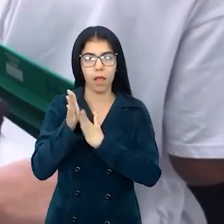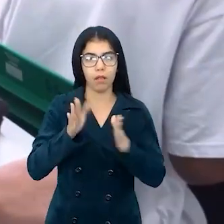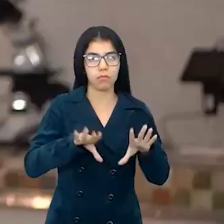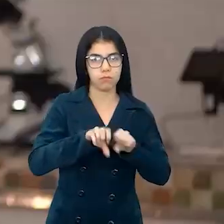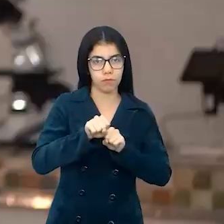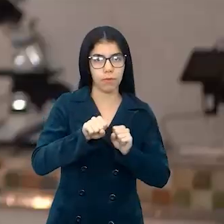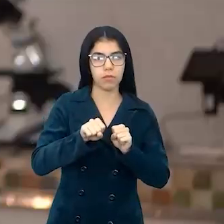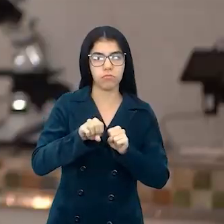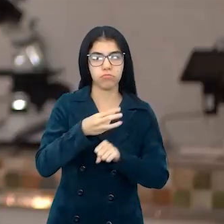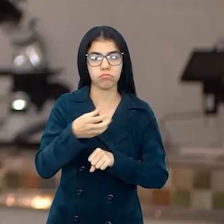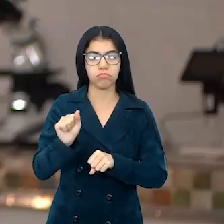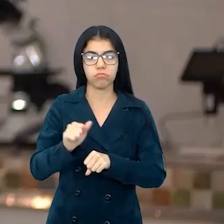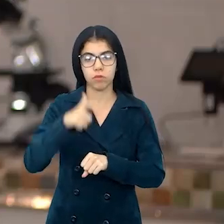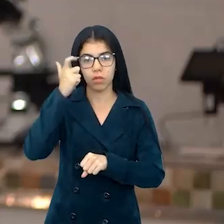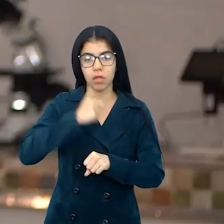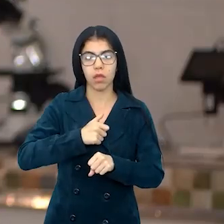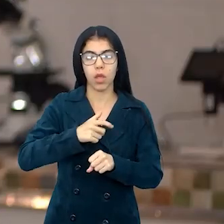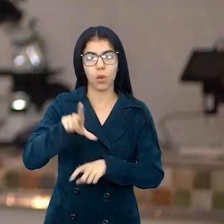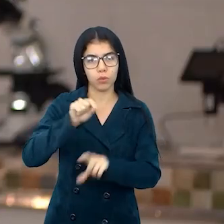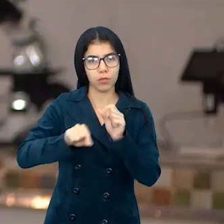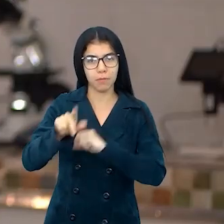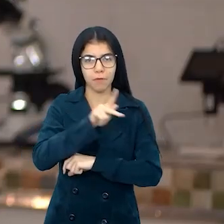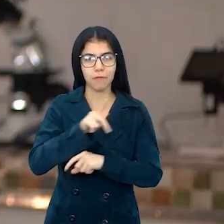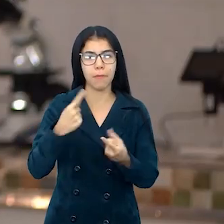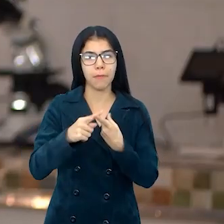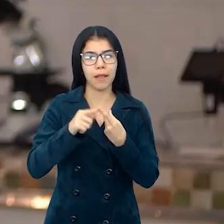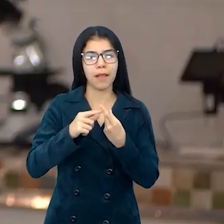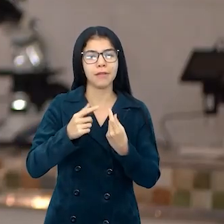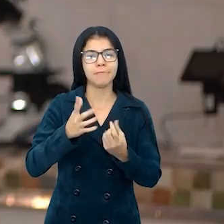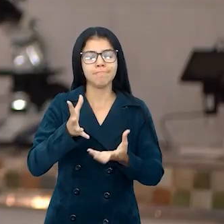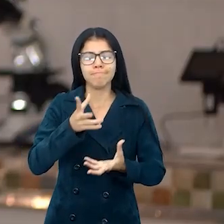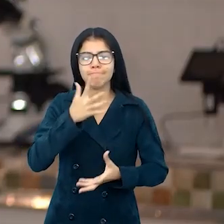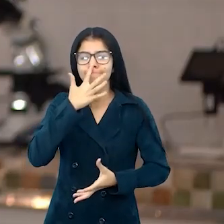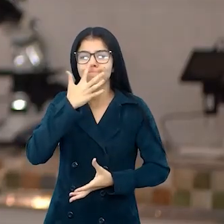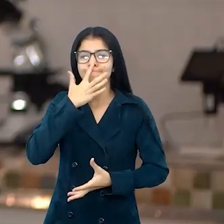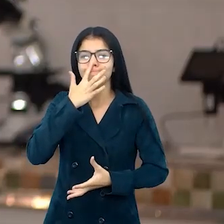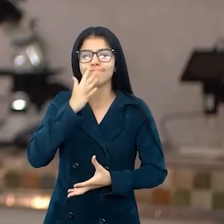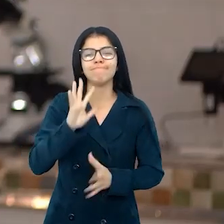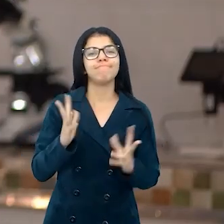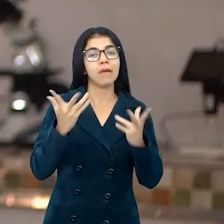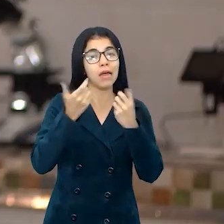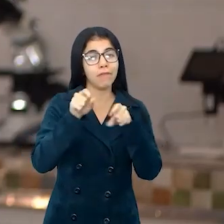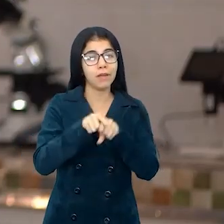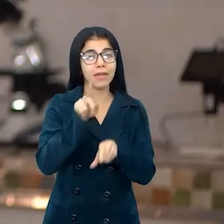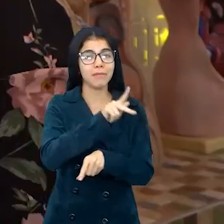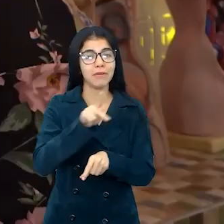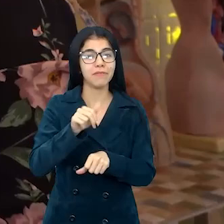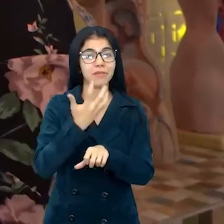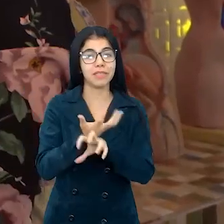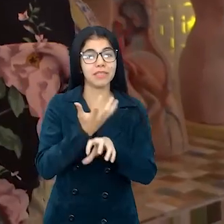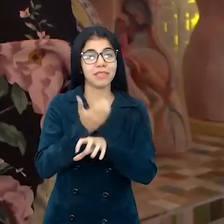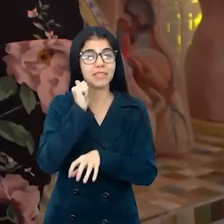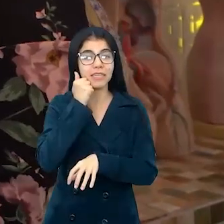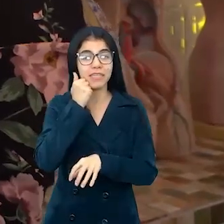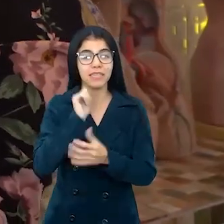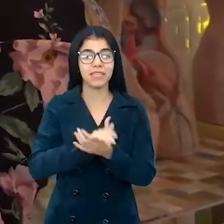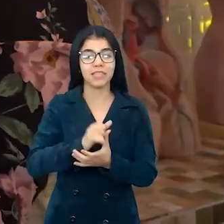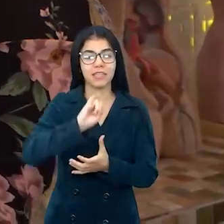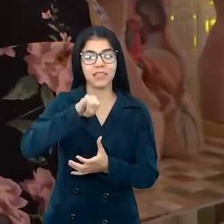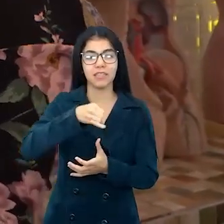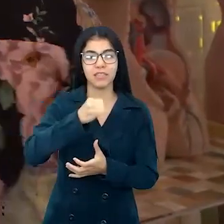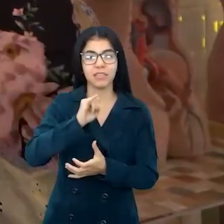formação. Eu decidi ser professora porque eu tive uma inspiração muito maravilhosa, que é a minha professora de ciências, o nome dela é